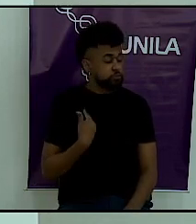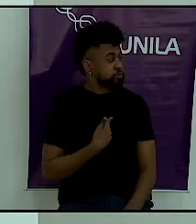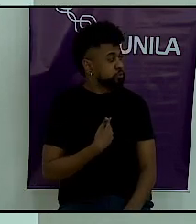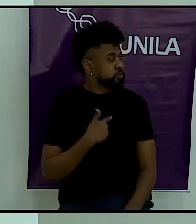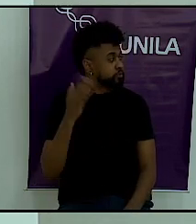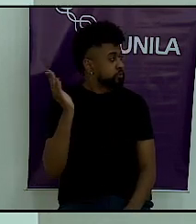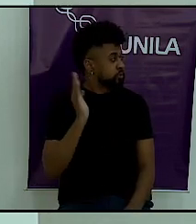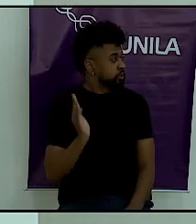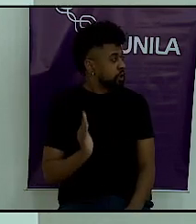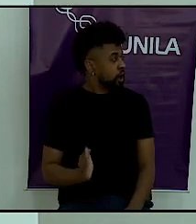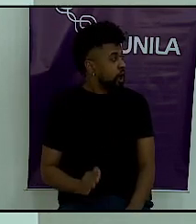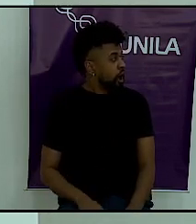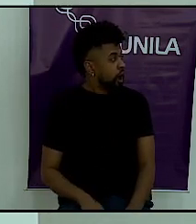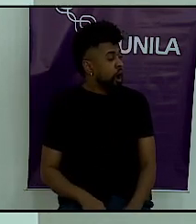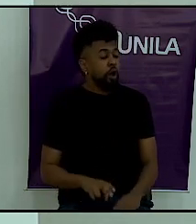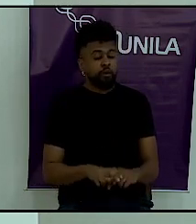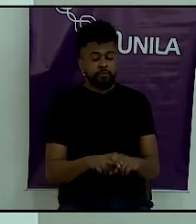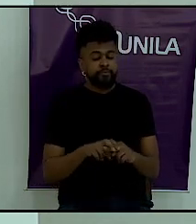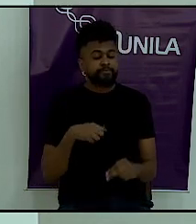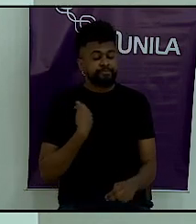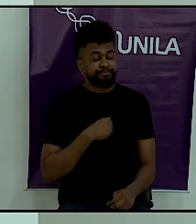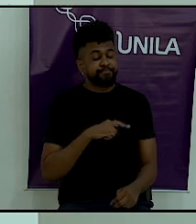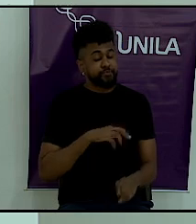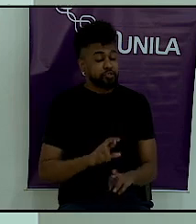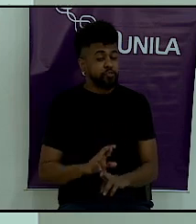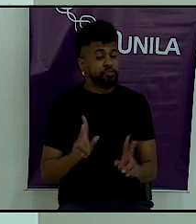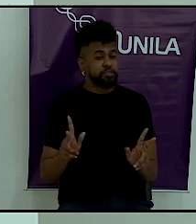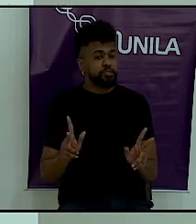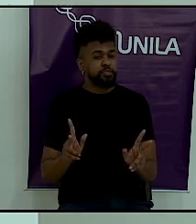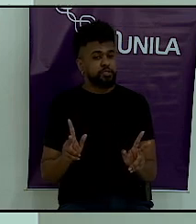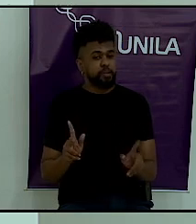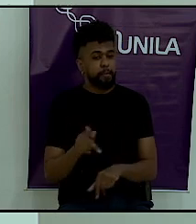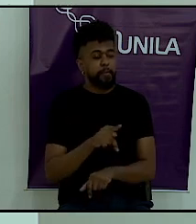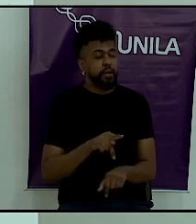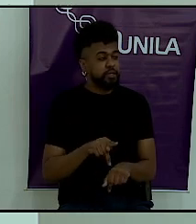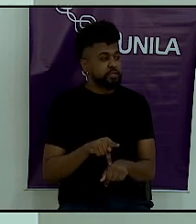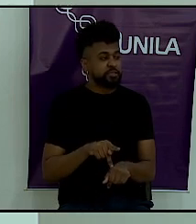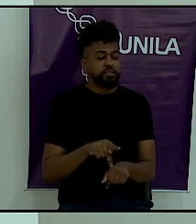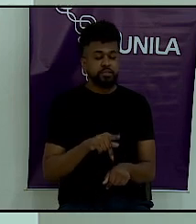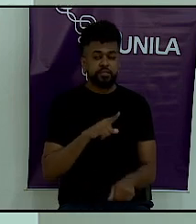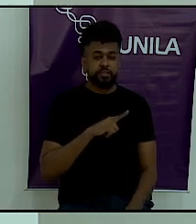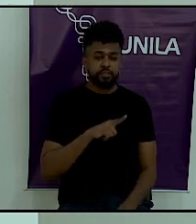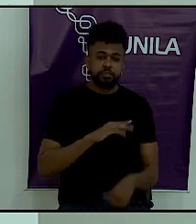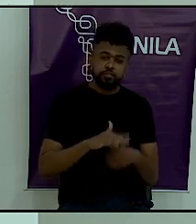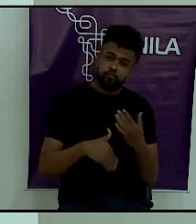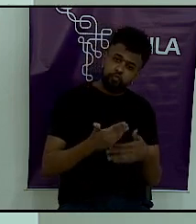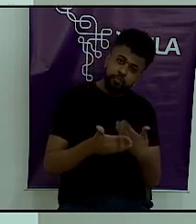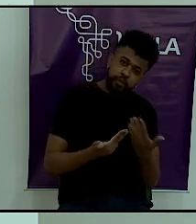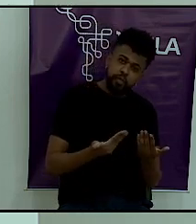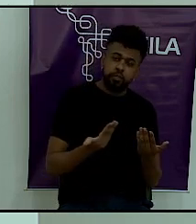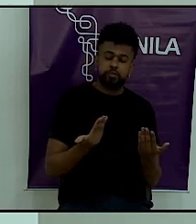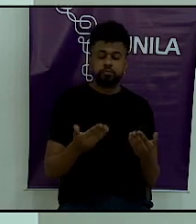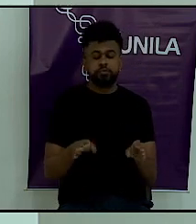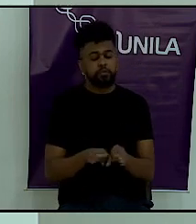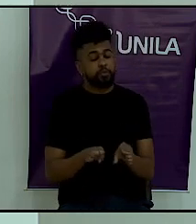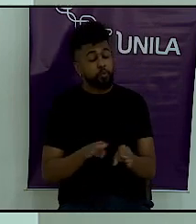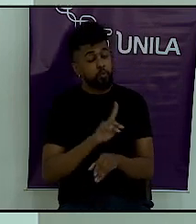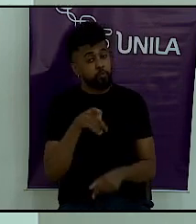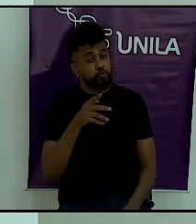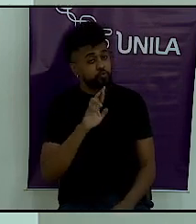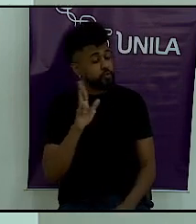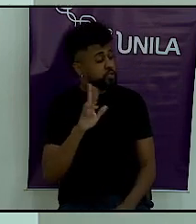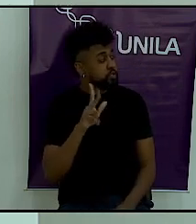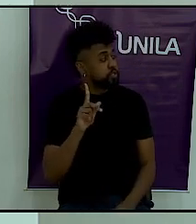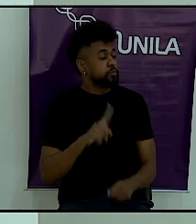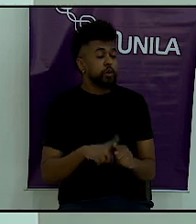no Brasil. E por isso que nós temos diferenças entre os países. Alguns países autorizam alguns medicamentos, outros autorizam outros,